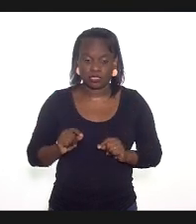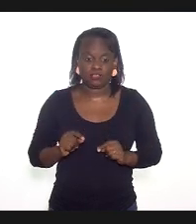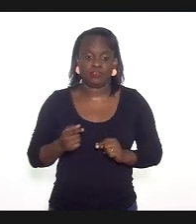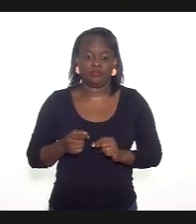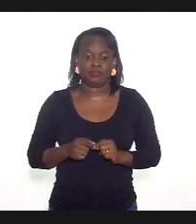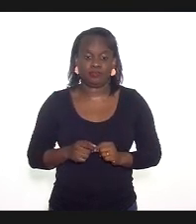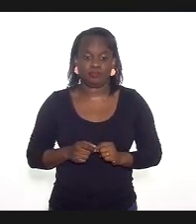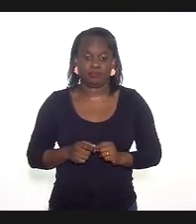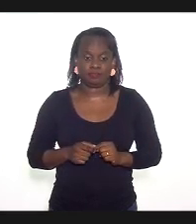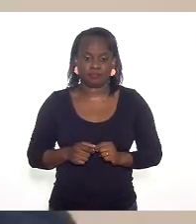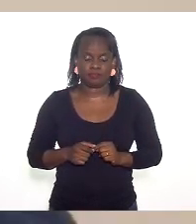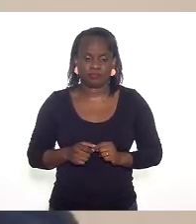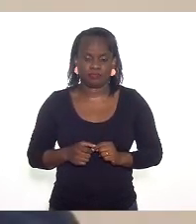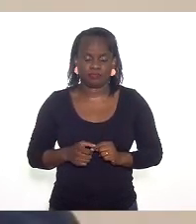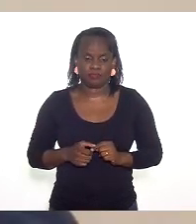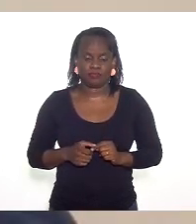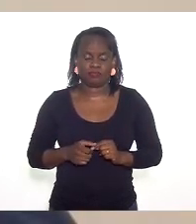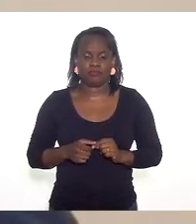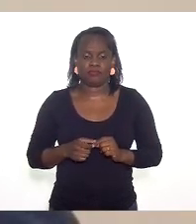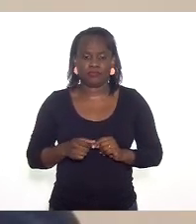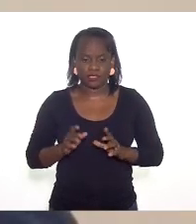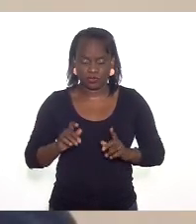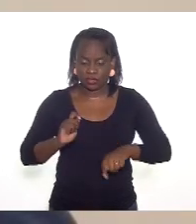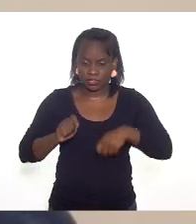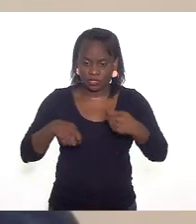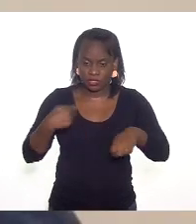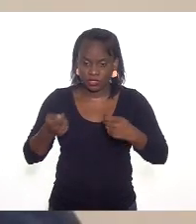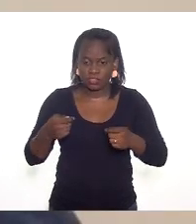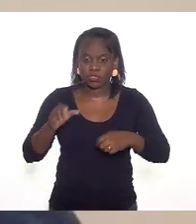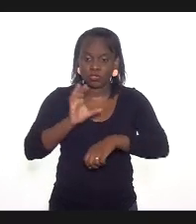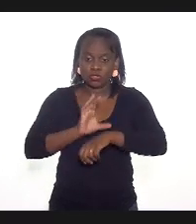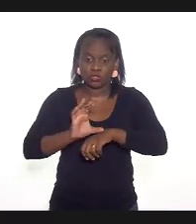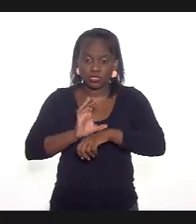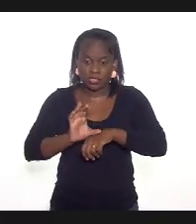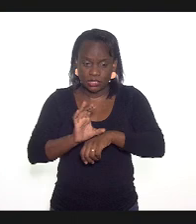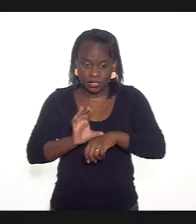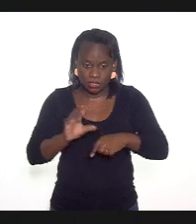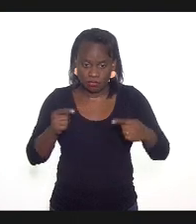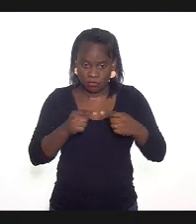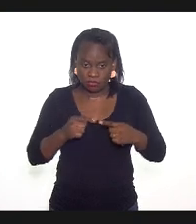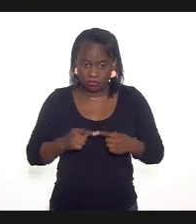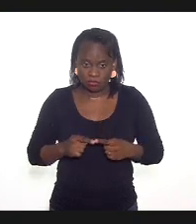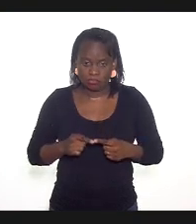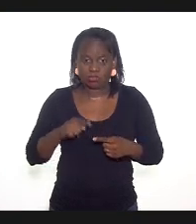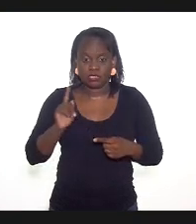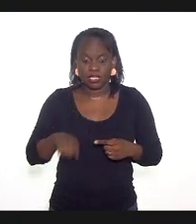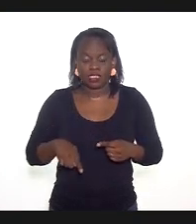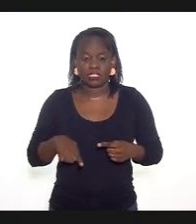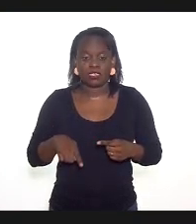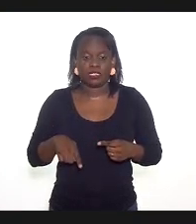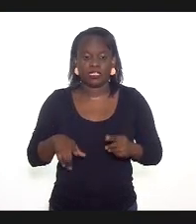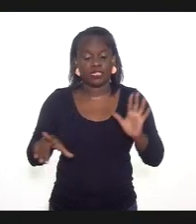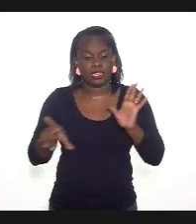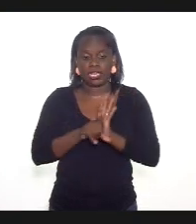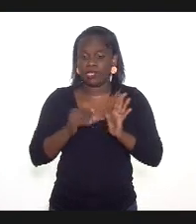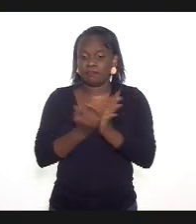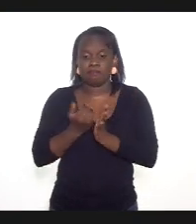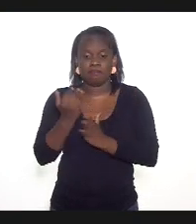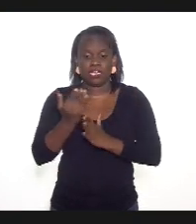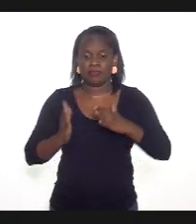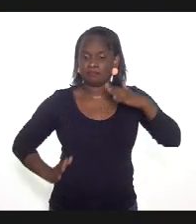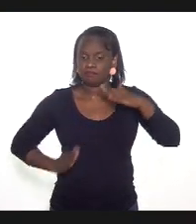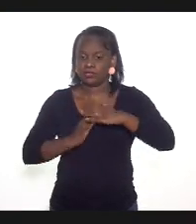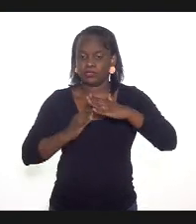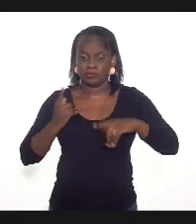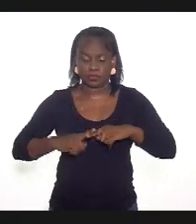que a classificação como constitucional é o ápice da legalidade, tendo em vista